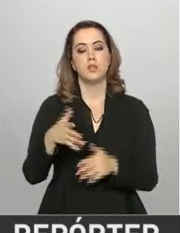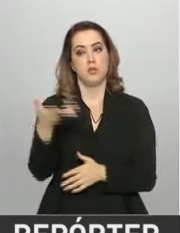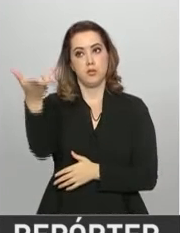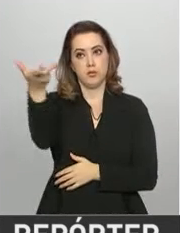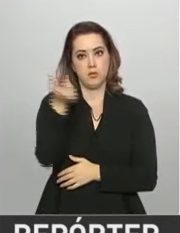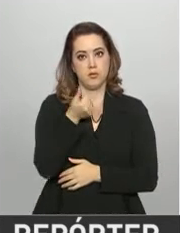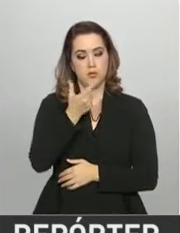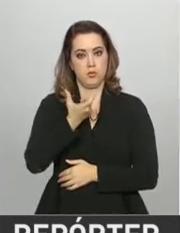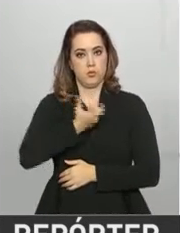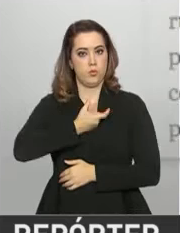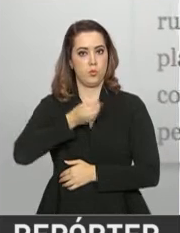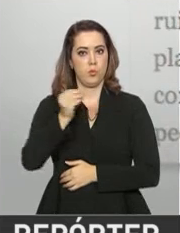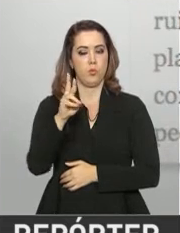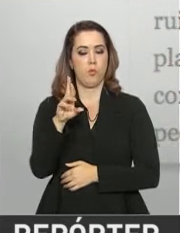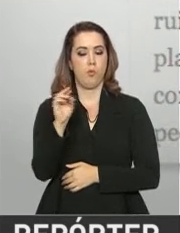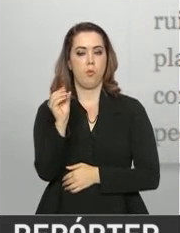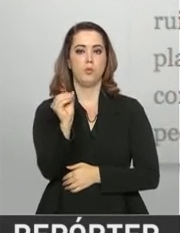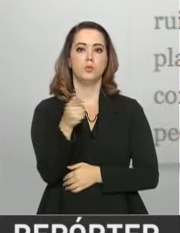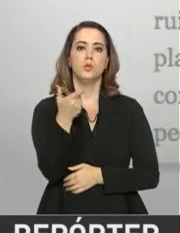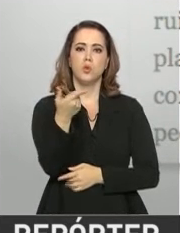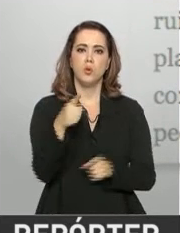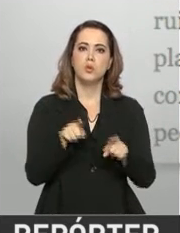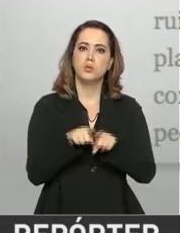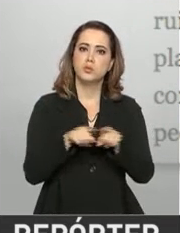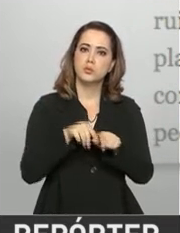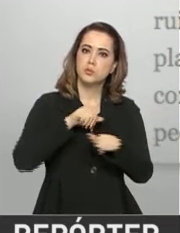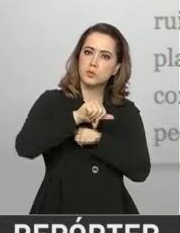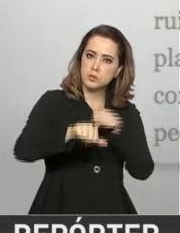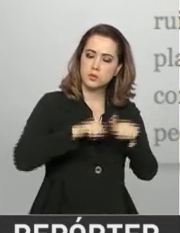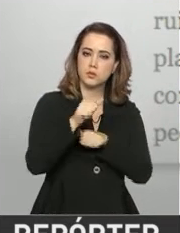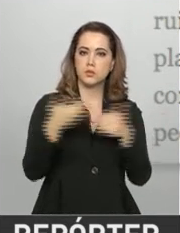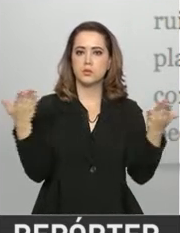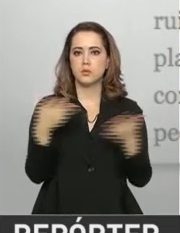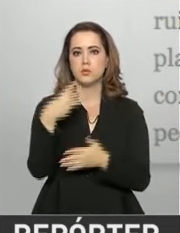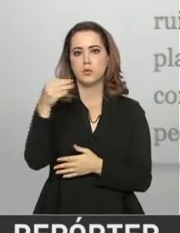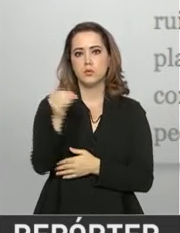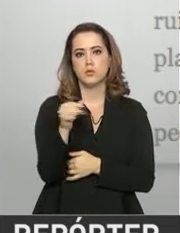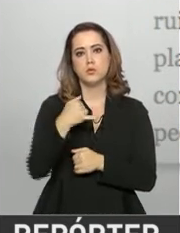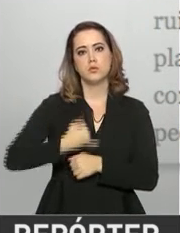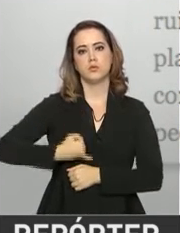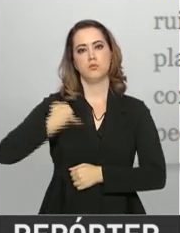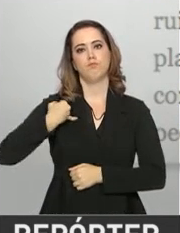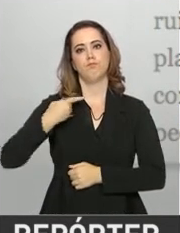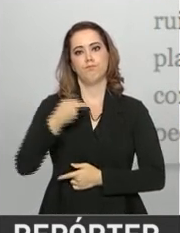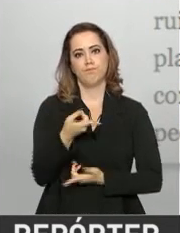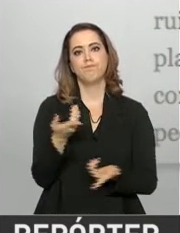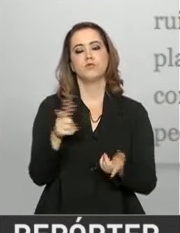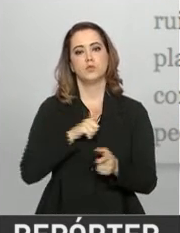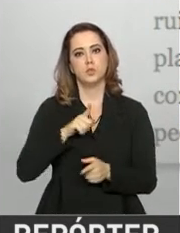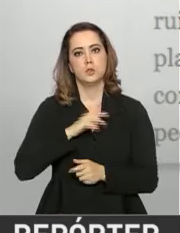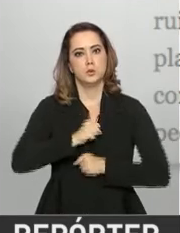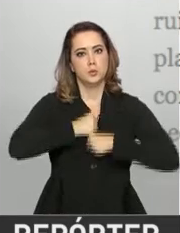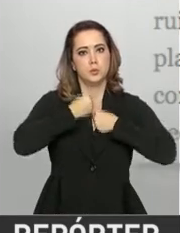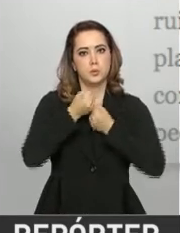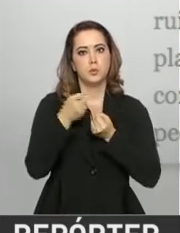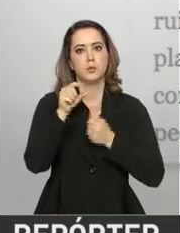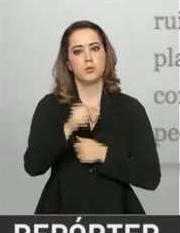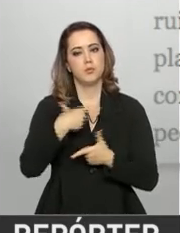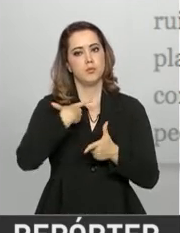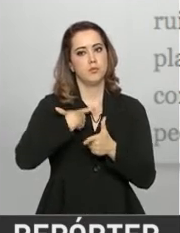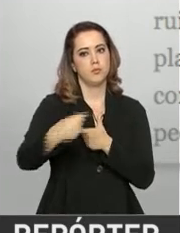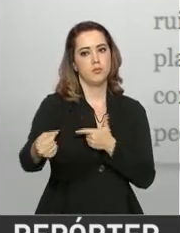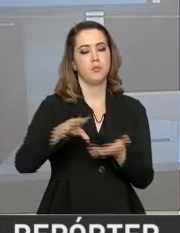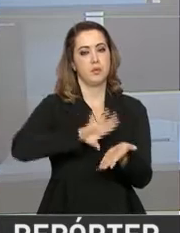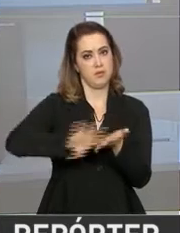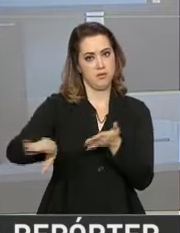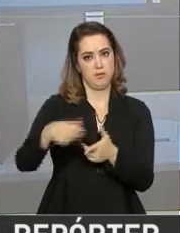publicação menciona ainda a transformação experimentada pelo país nos últimos 30 anos e um esforço que tem sido feito para sair da